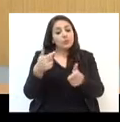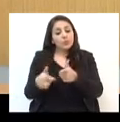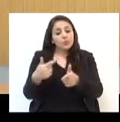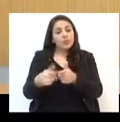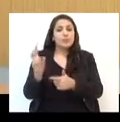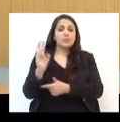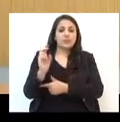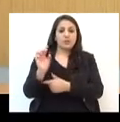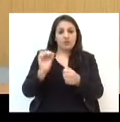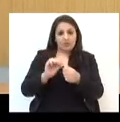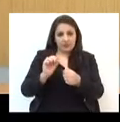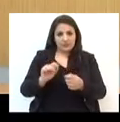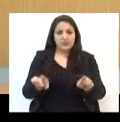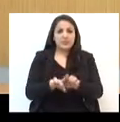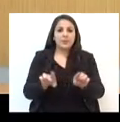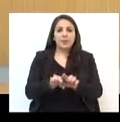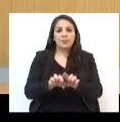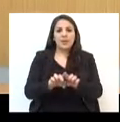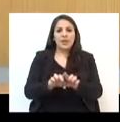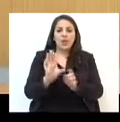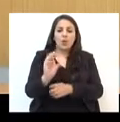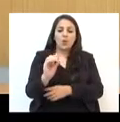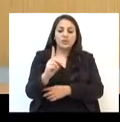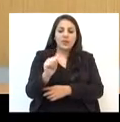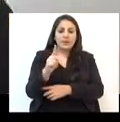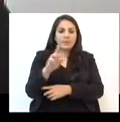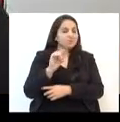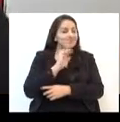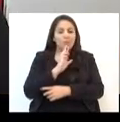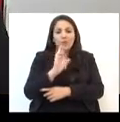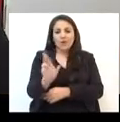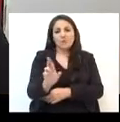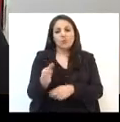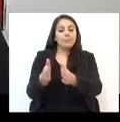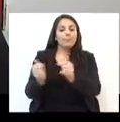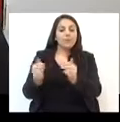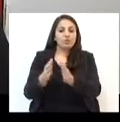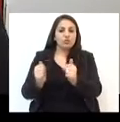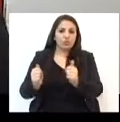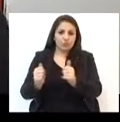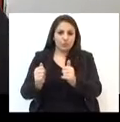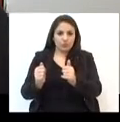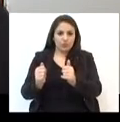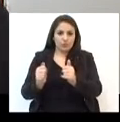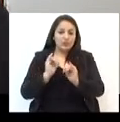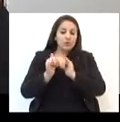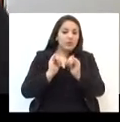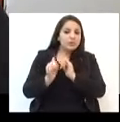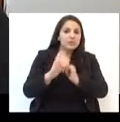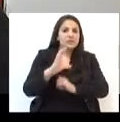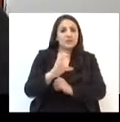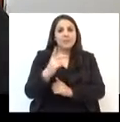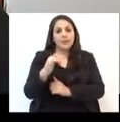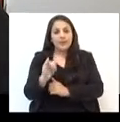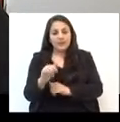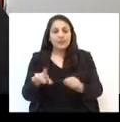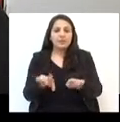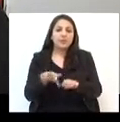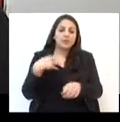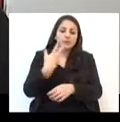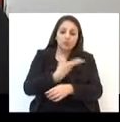não responde pedido de informações da CPI. Nós esperamos que nos próximos 10 dias aí,